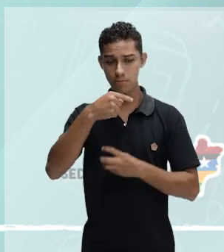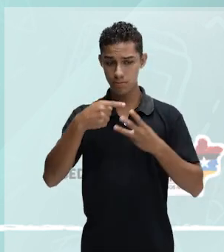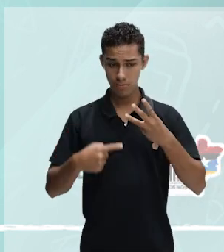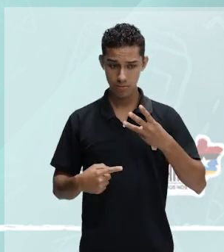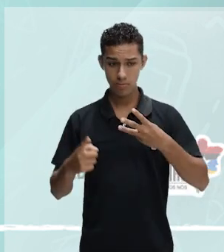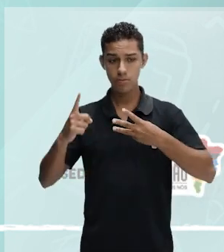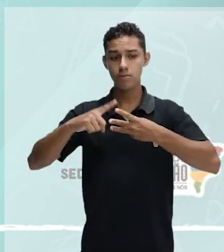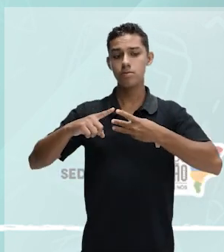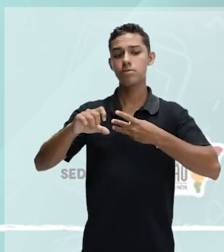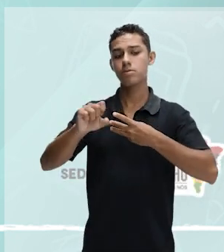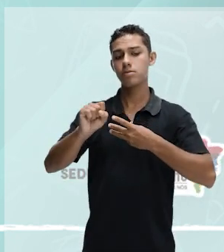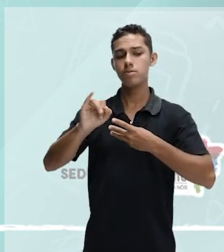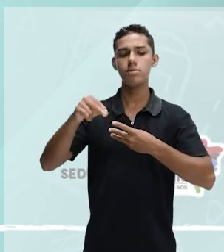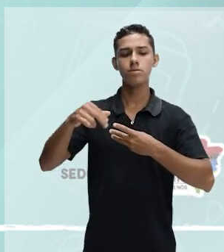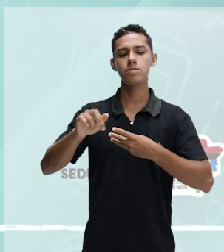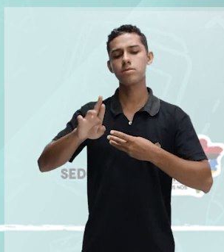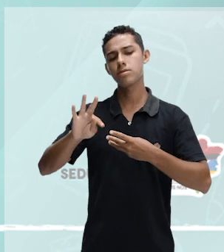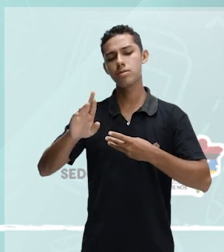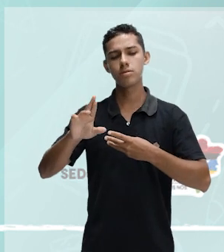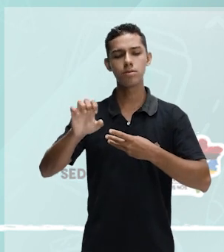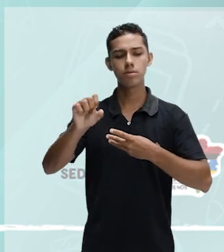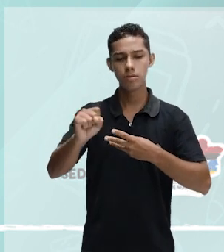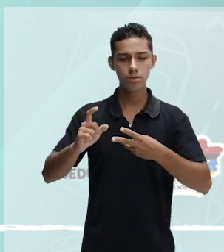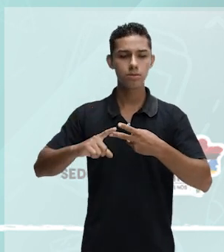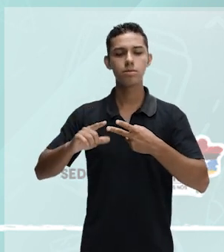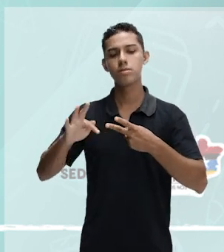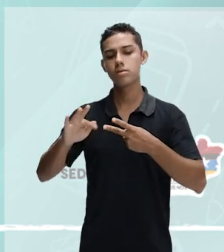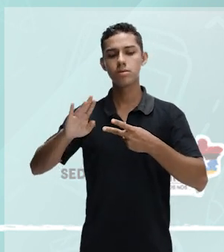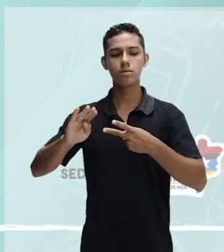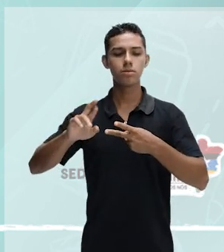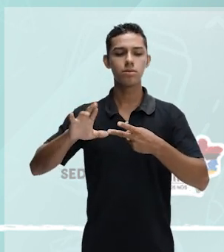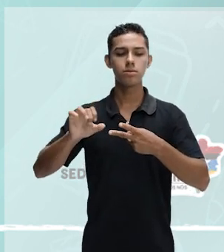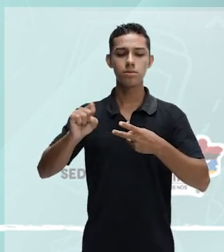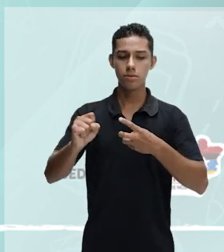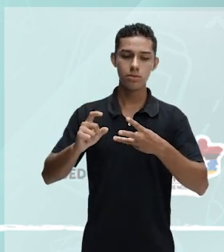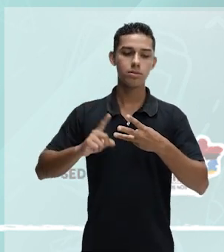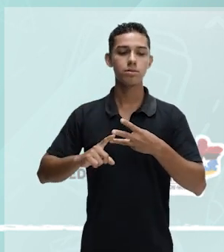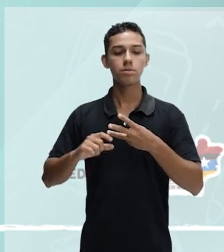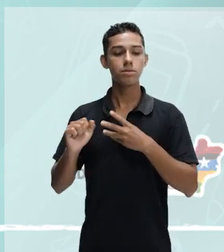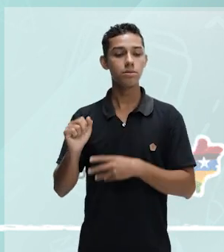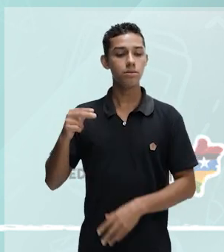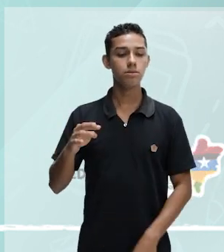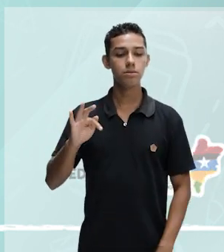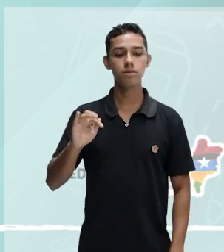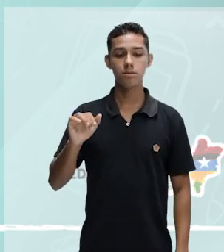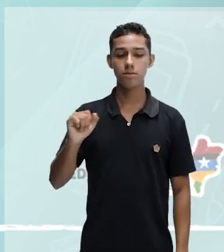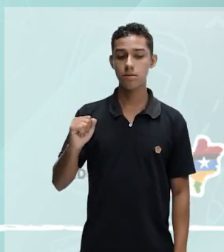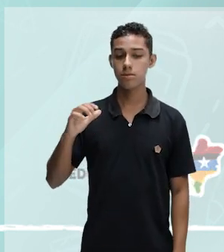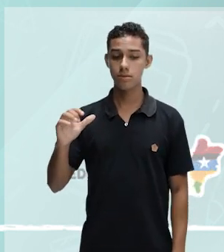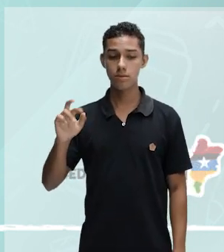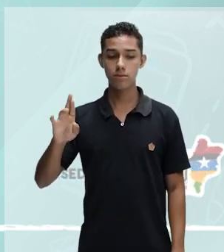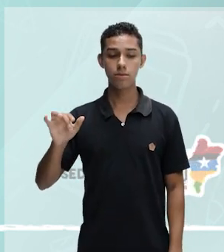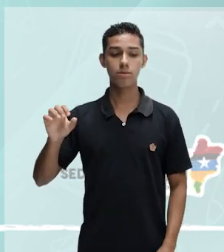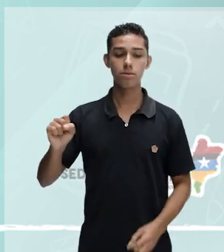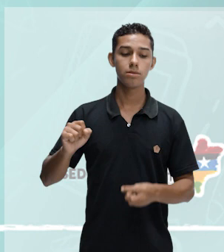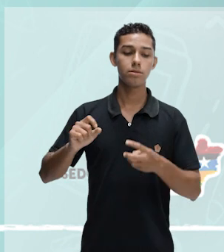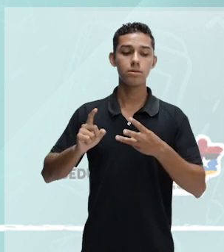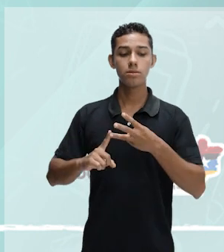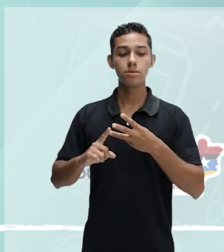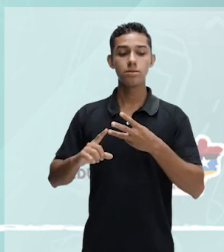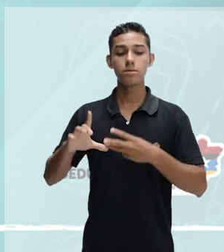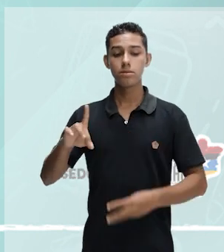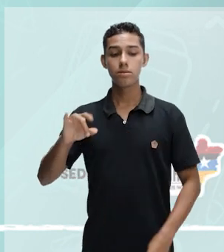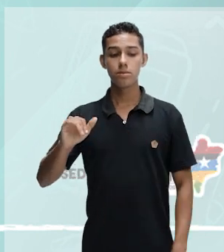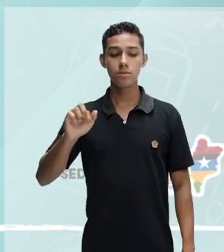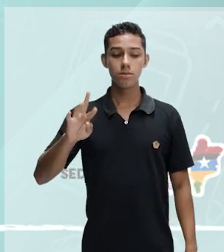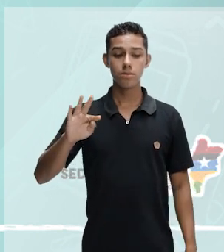três, são a sinartrose ou fibrosa, a anfiartrose ou cartilaginosa, diartrose ou sinovial. Nós